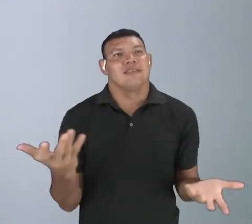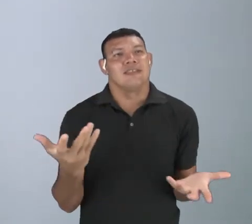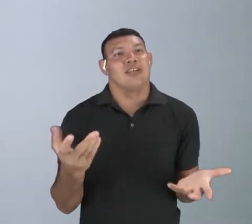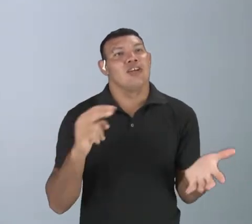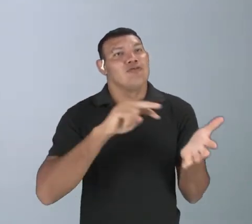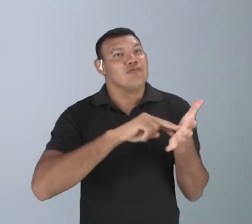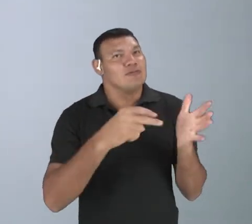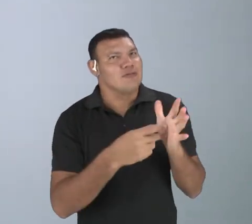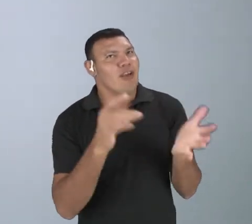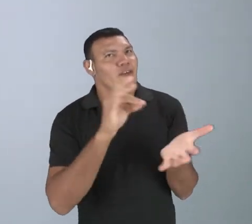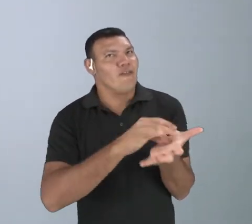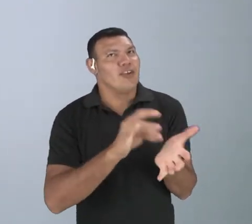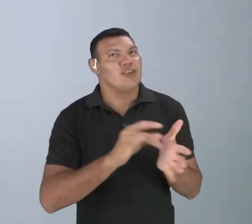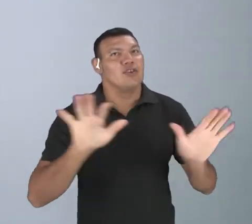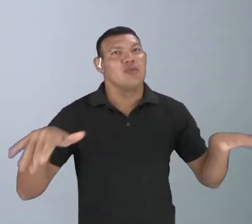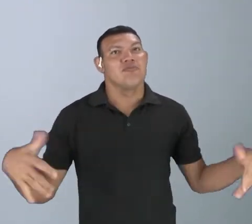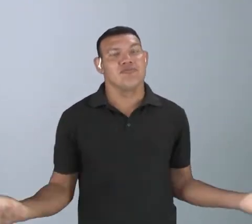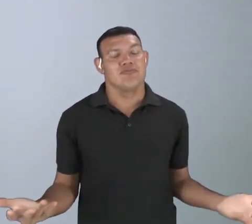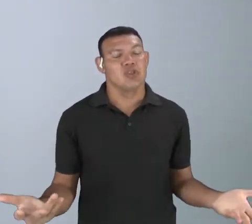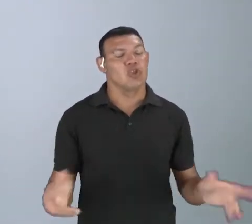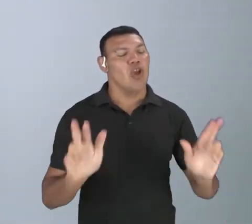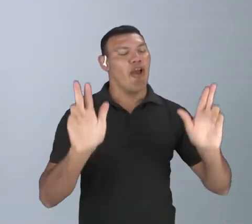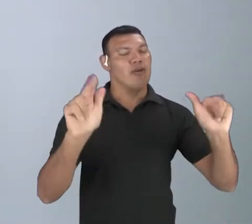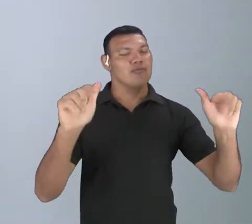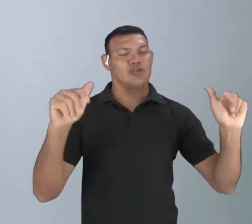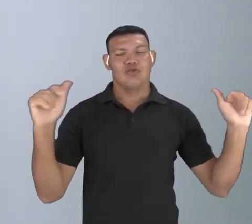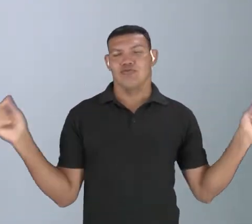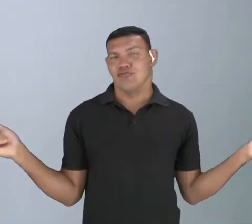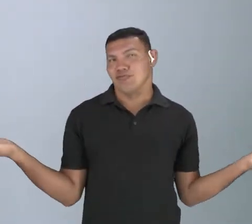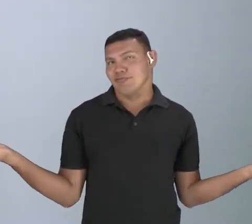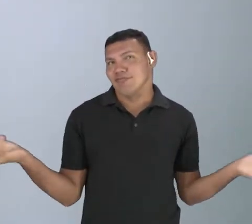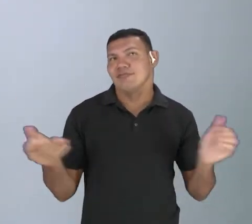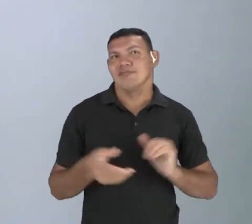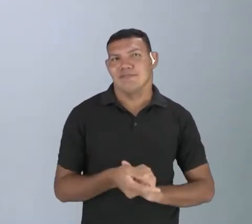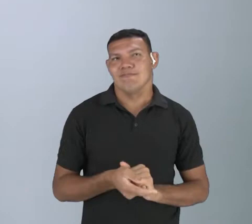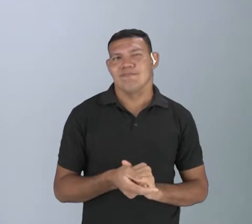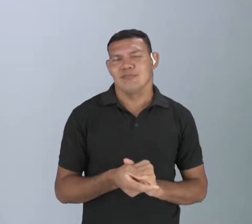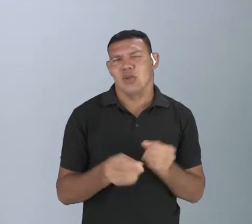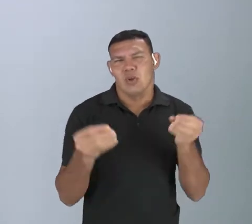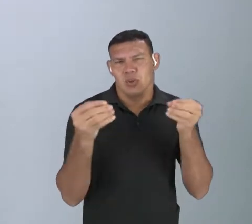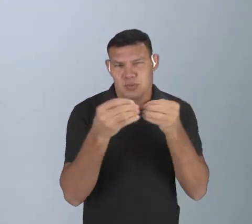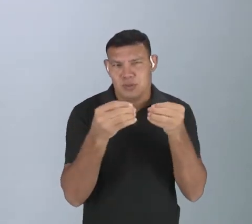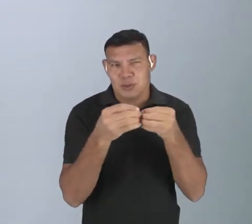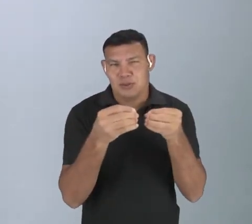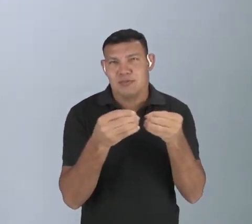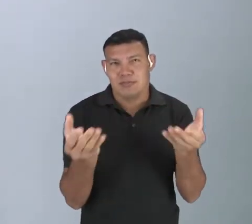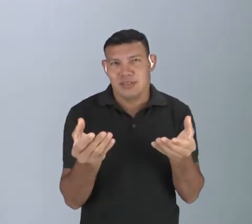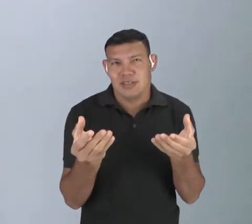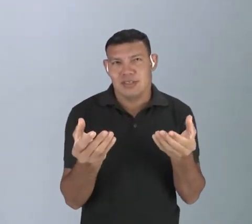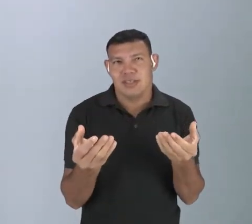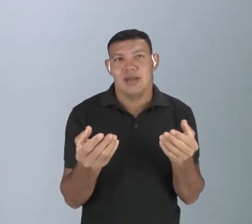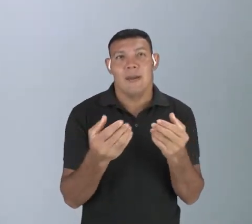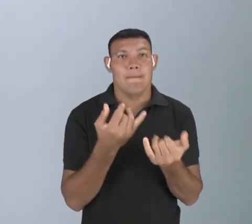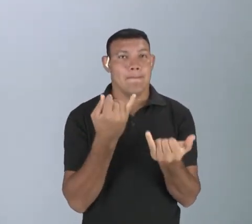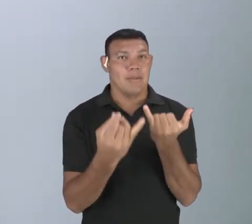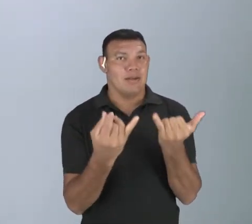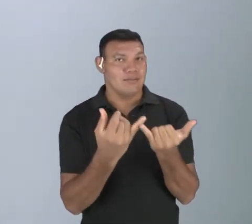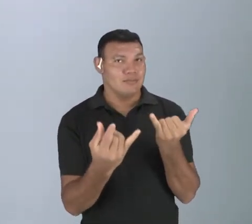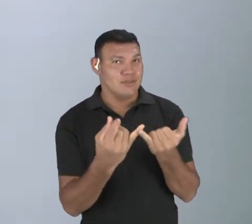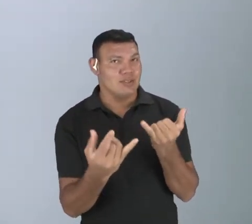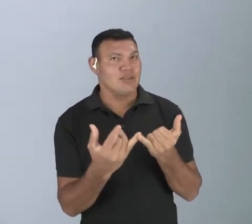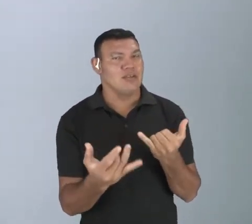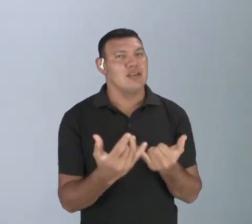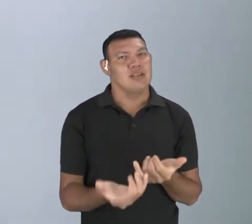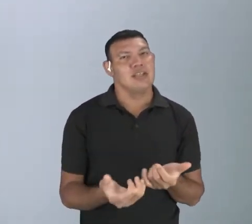freezes over. Aqui no Brasil é mais comum no dia de São Nunca. Então, a gente está fazendo uma aproximação das frases que eles costumam usar com a nossa para que vocês